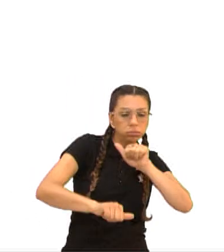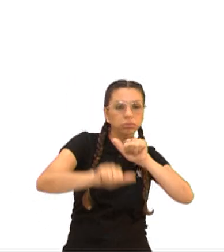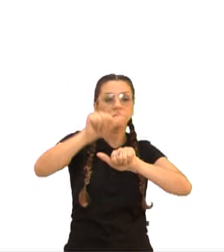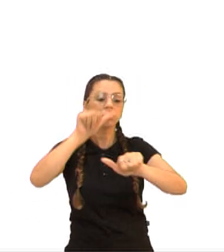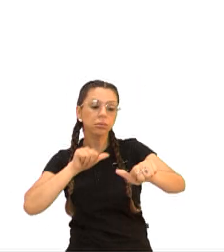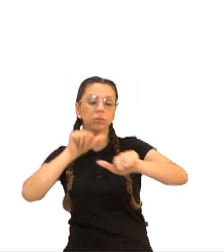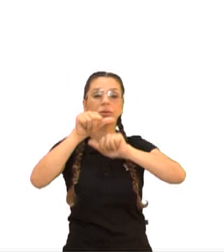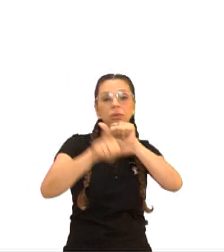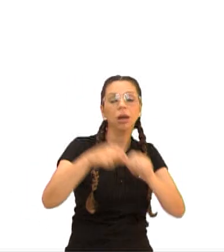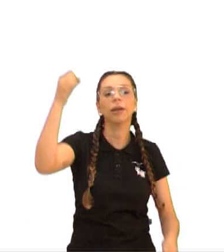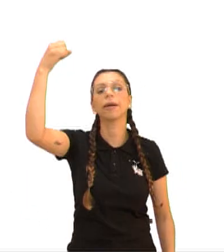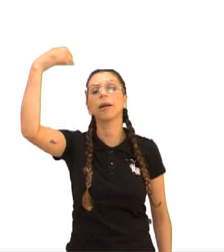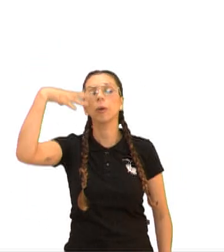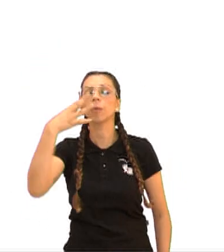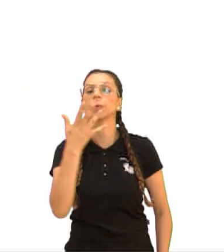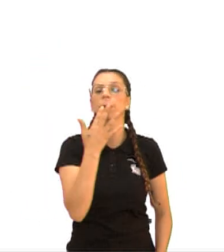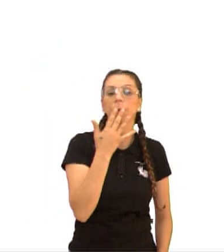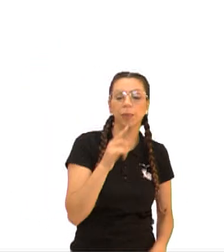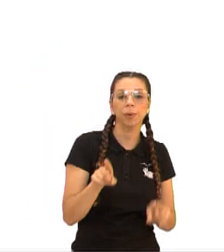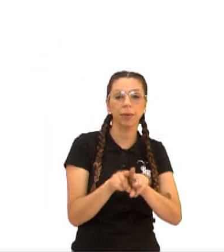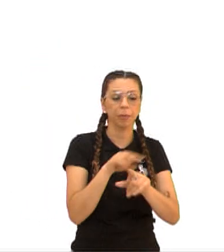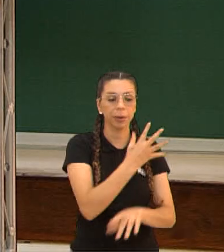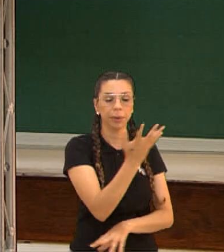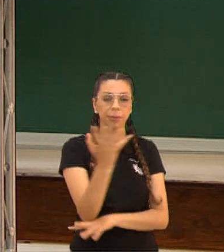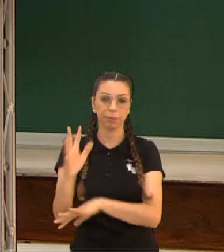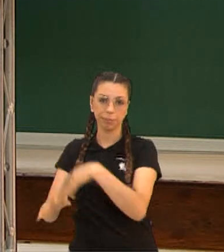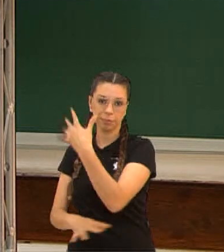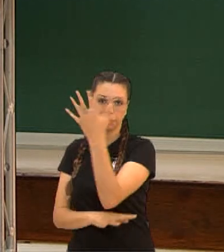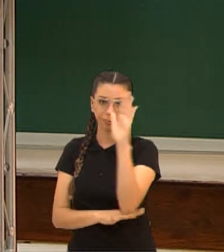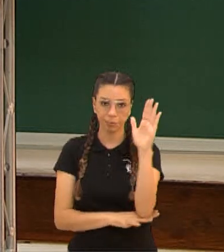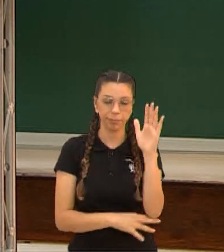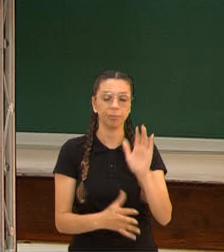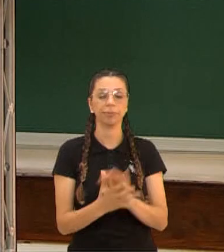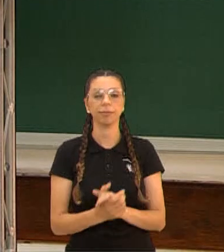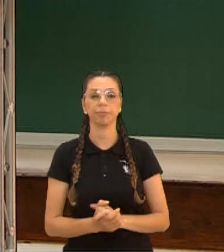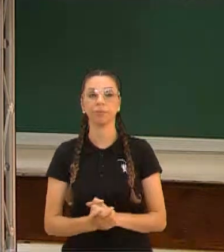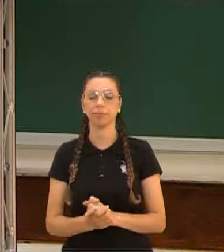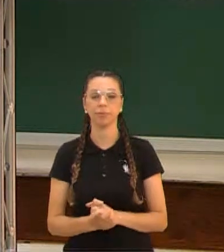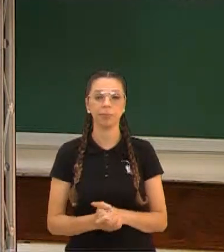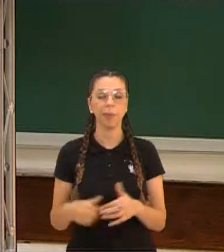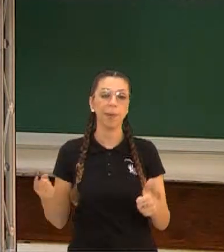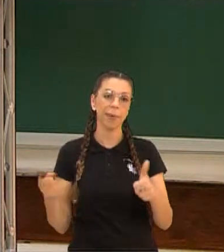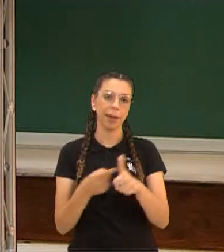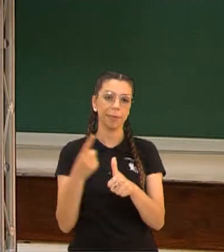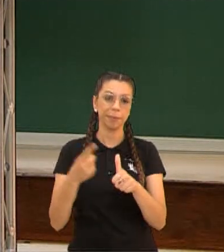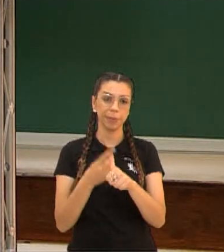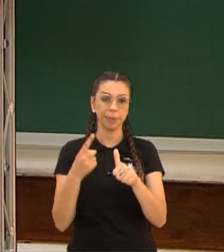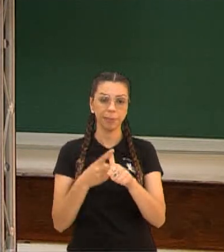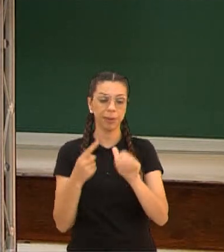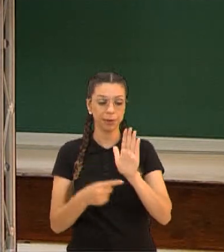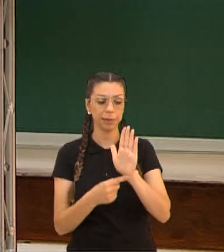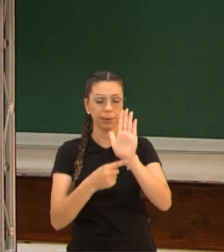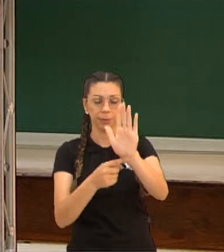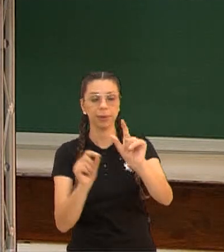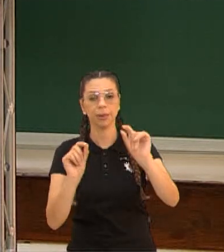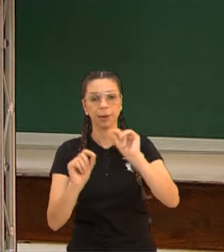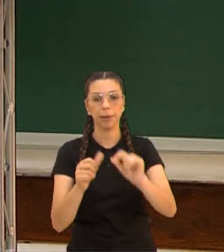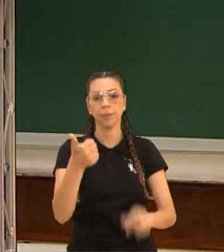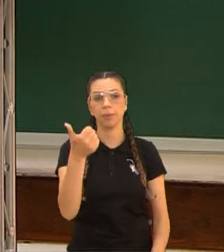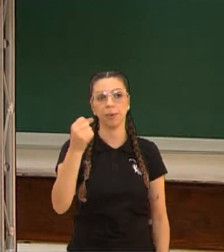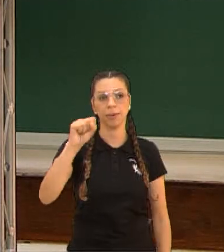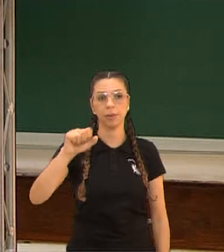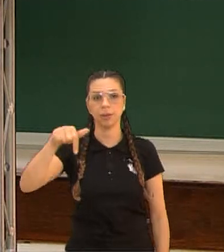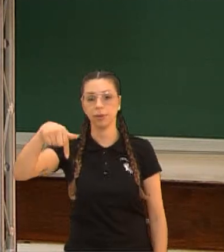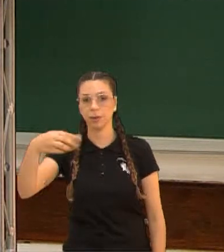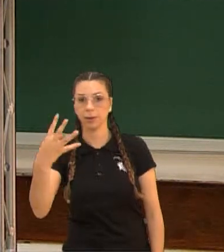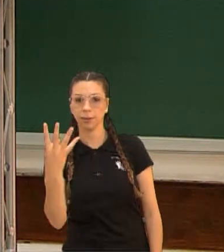luz provoca nas cores e na natureza, tá, pessoal? A primeira exposição foi realizada em 1874